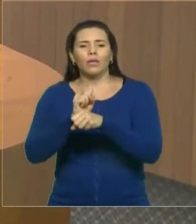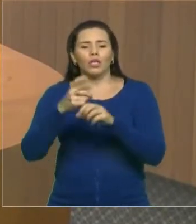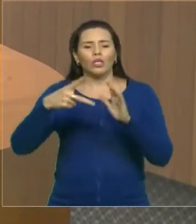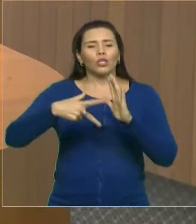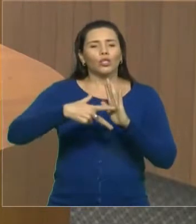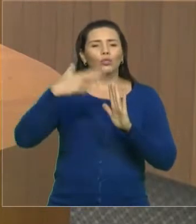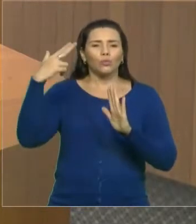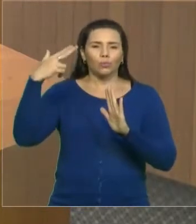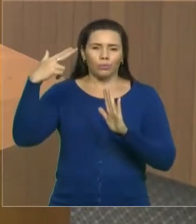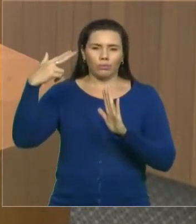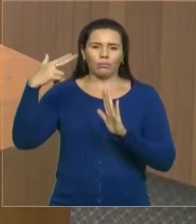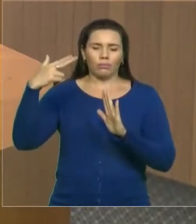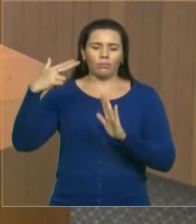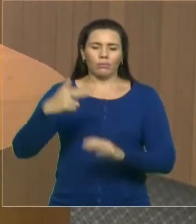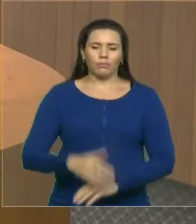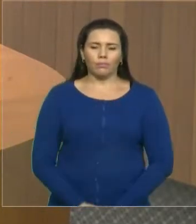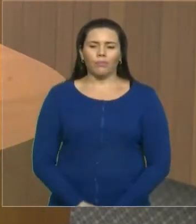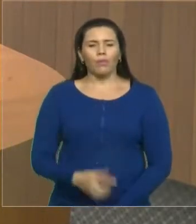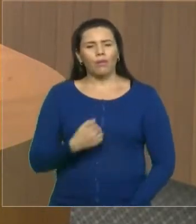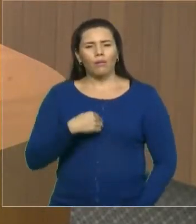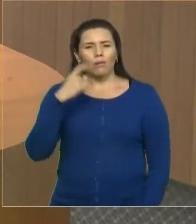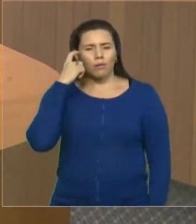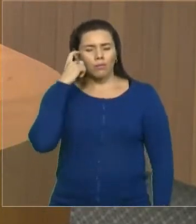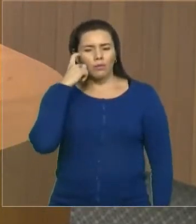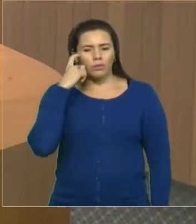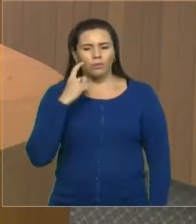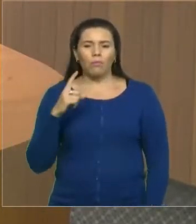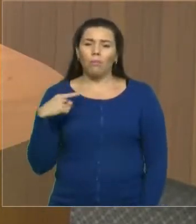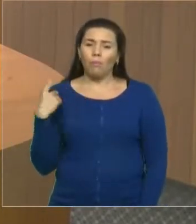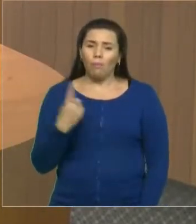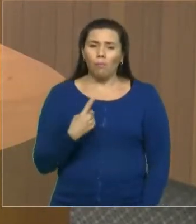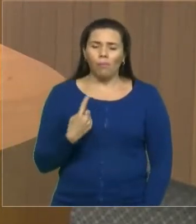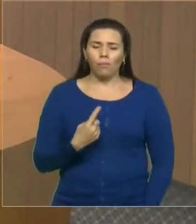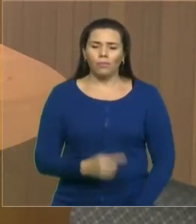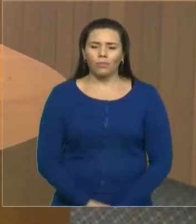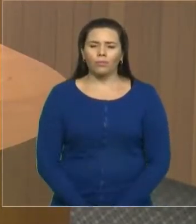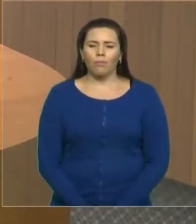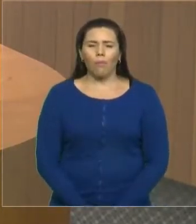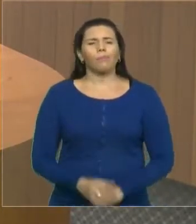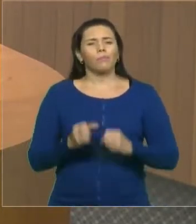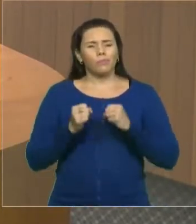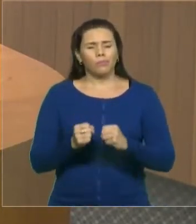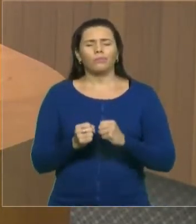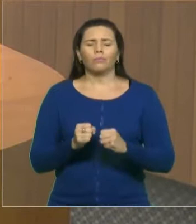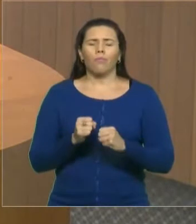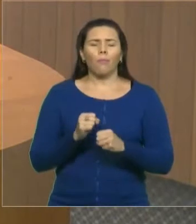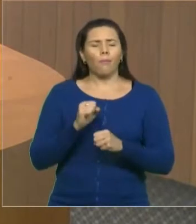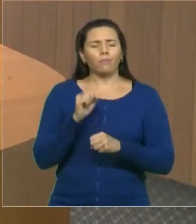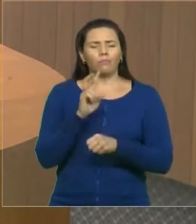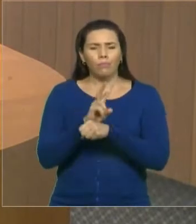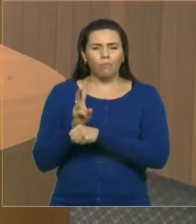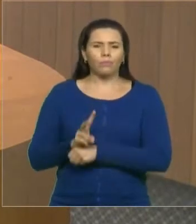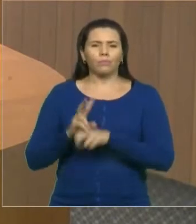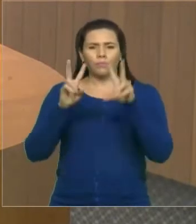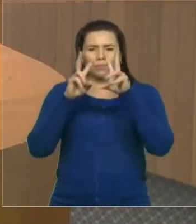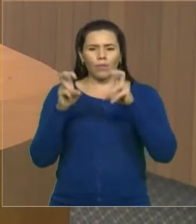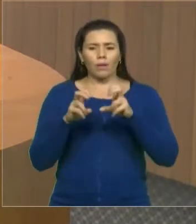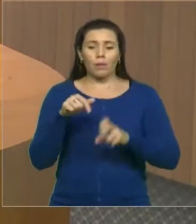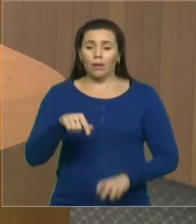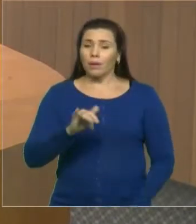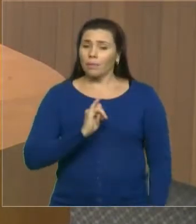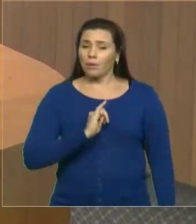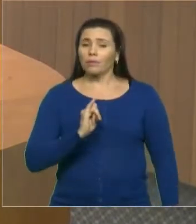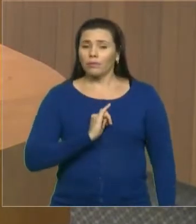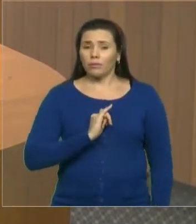acredito que nós temos propriedade na defesa de um tema como este. Imperatriz vem avançando, como